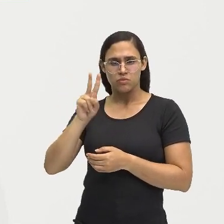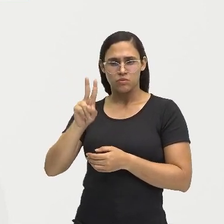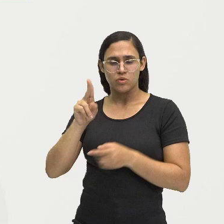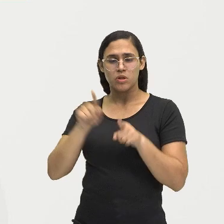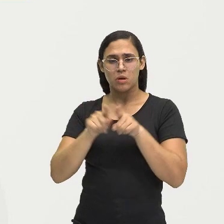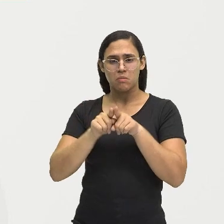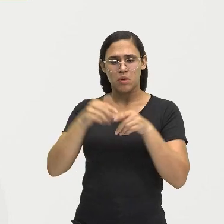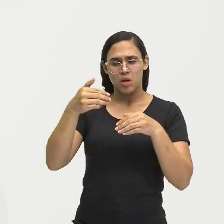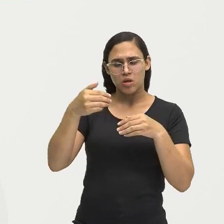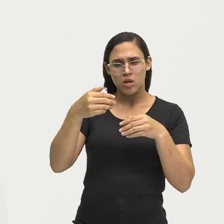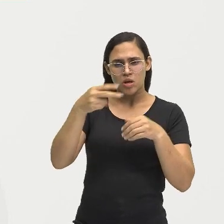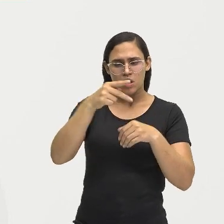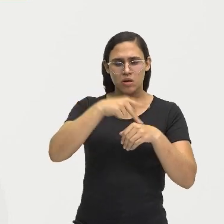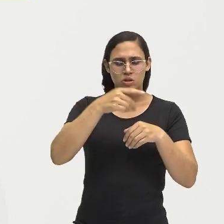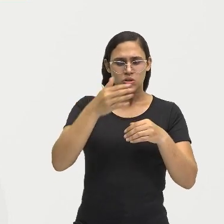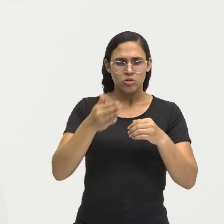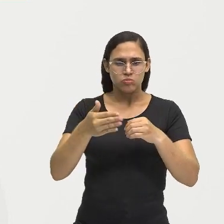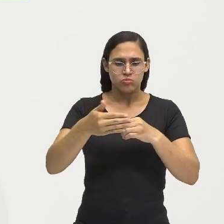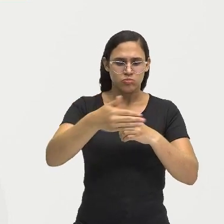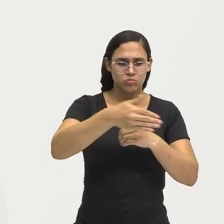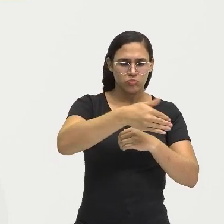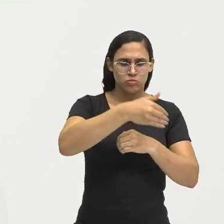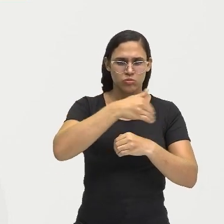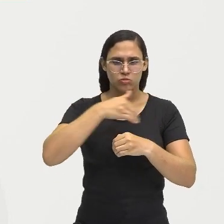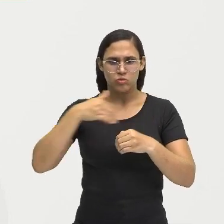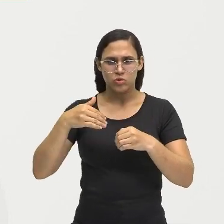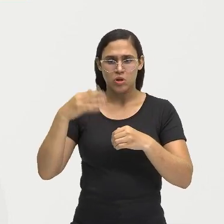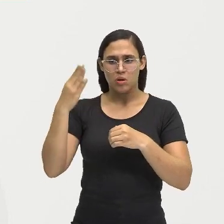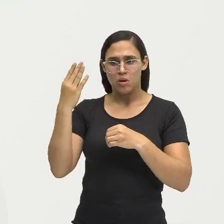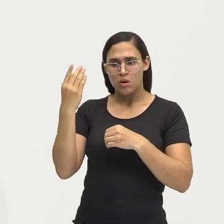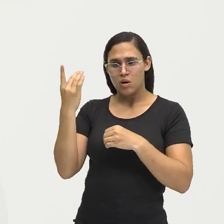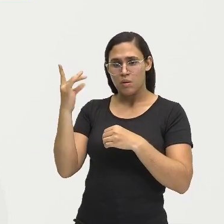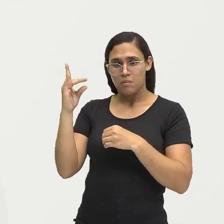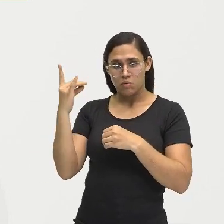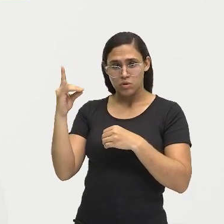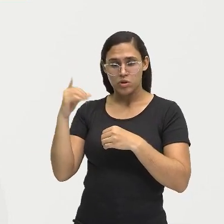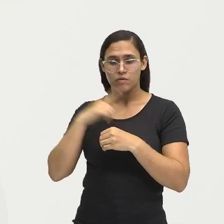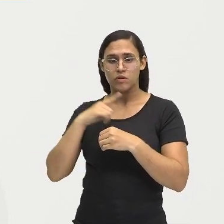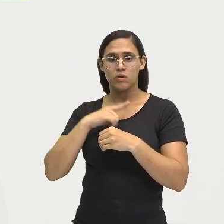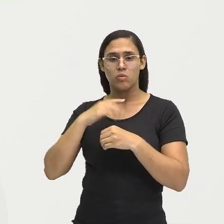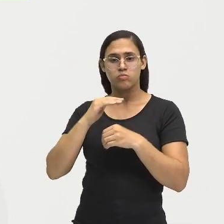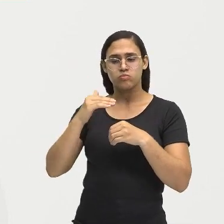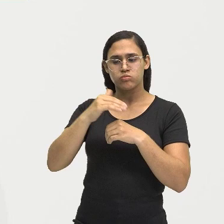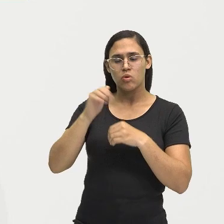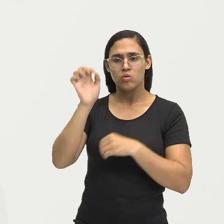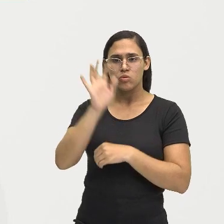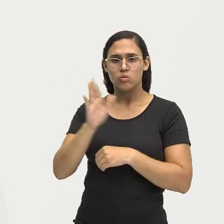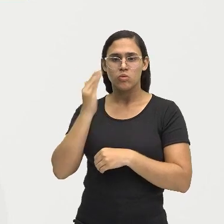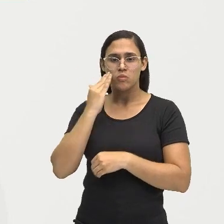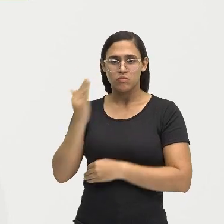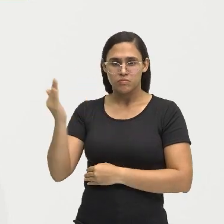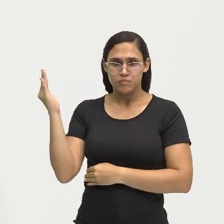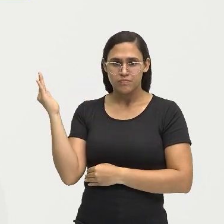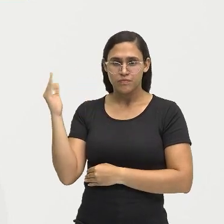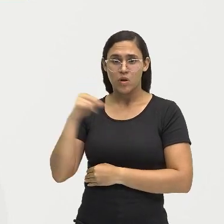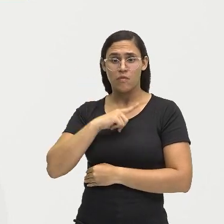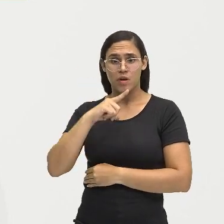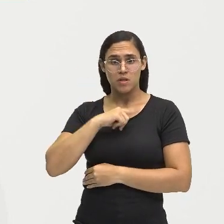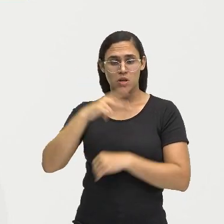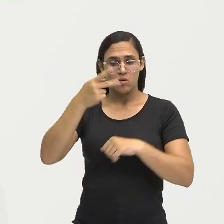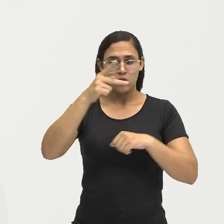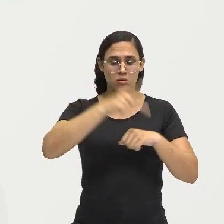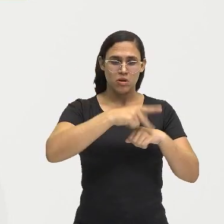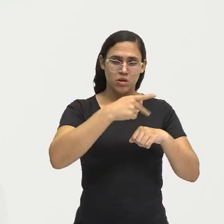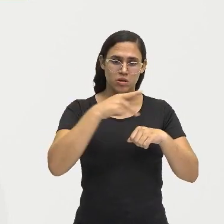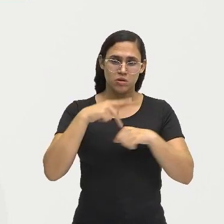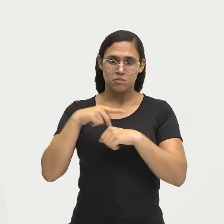da Amazônia lá, e na Bolívia, como a gente pode observar aqui nesse mapa, tá? Então, ela vai estar presente em todos esses países